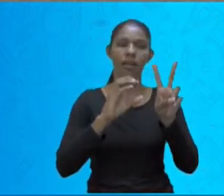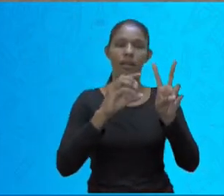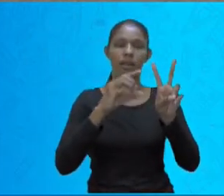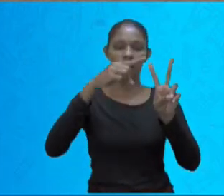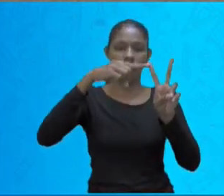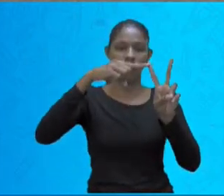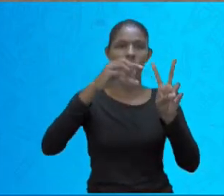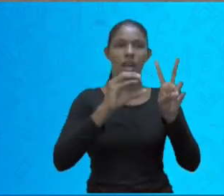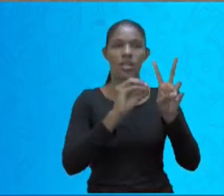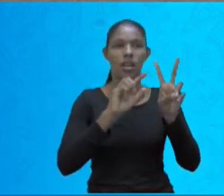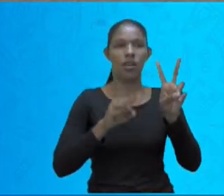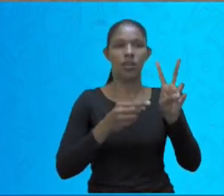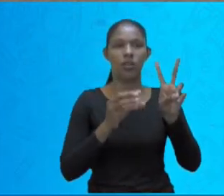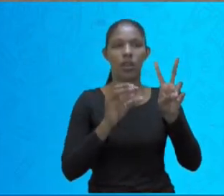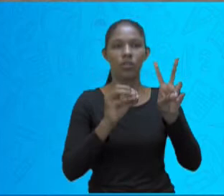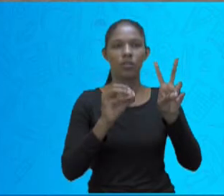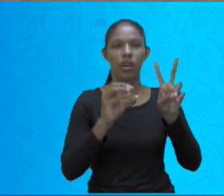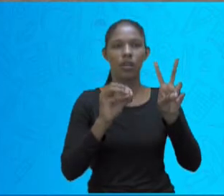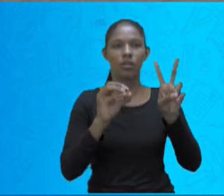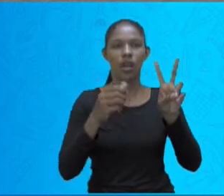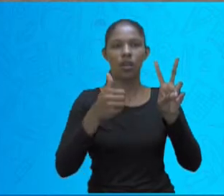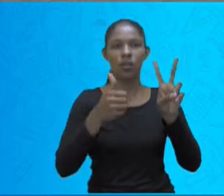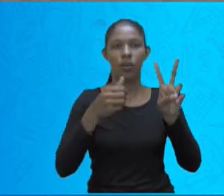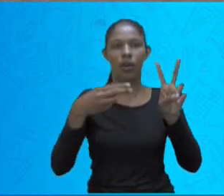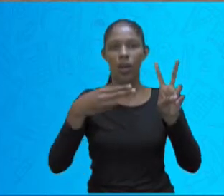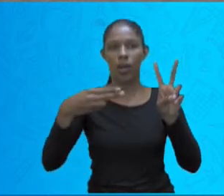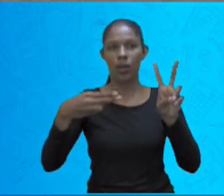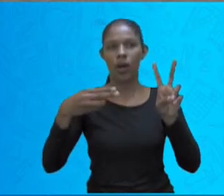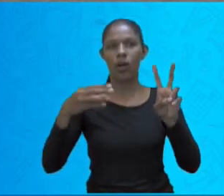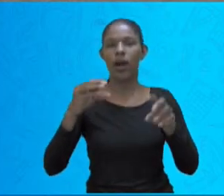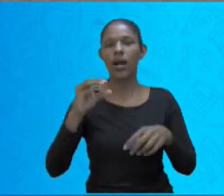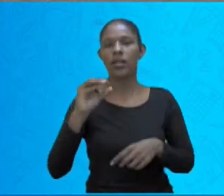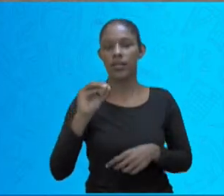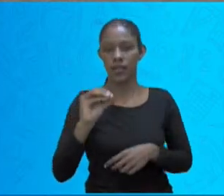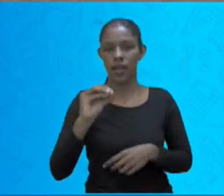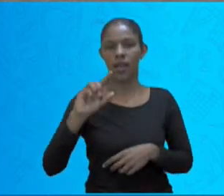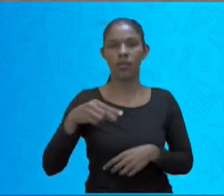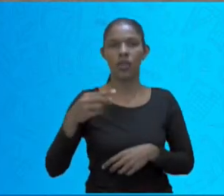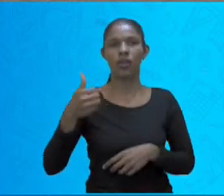0,1 elevado à quinta potência é igual a 1 milésimo.